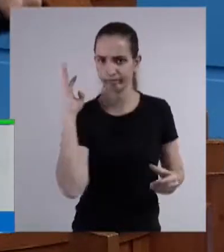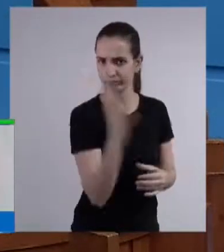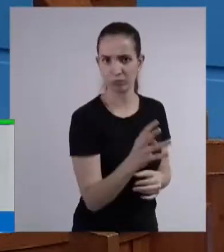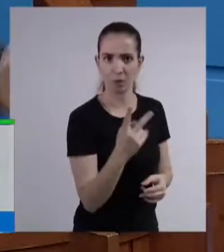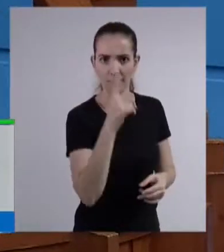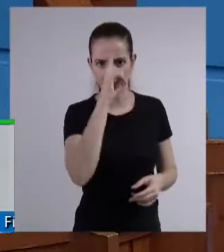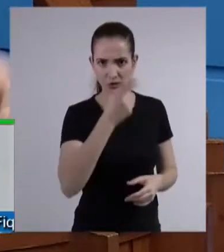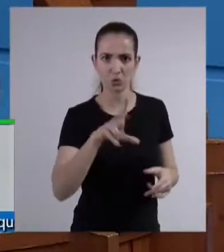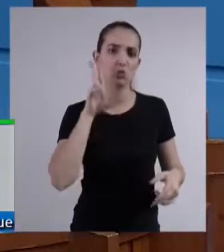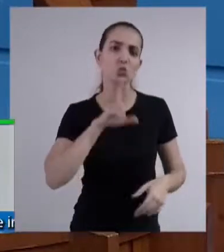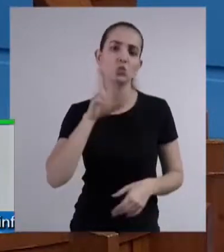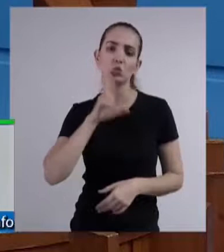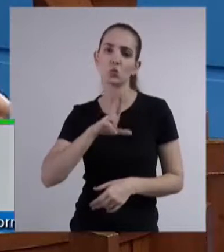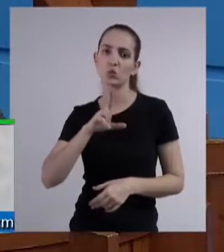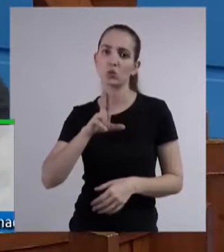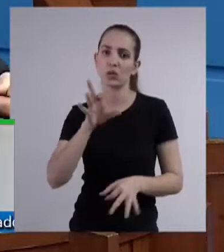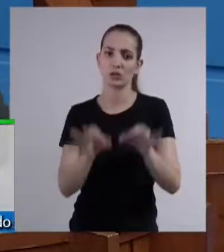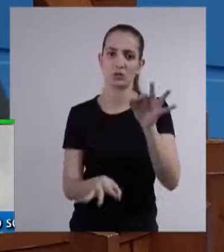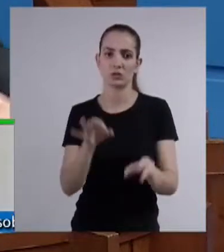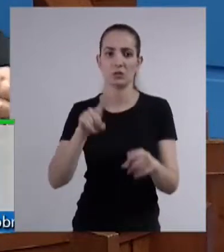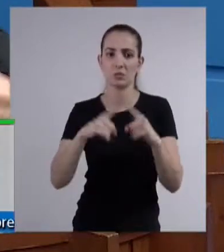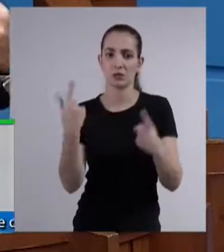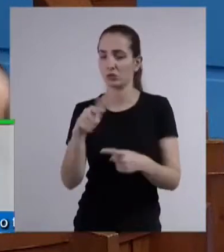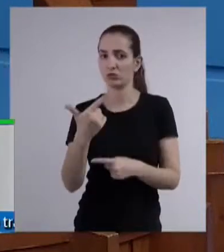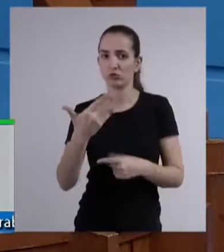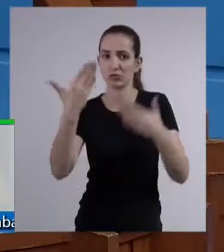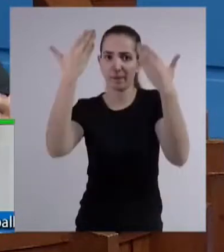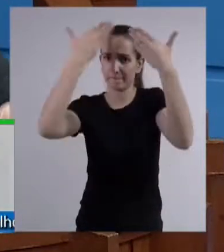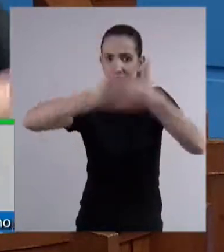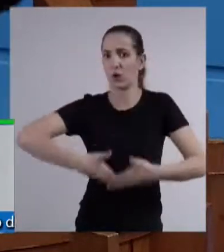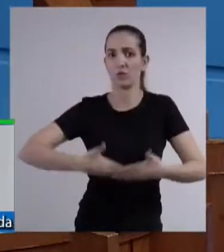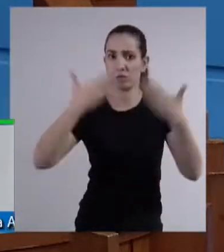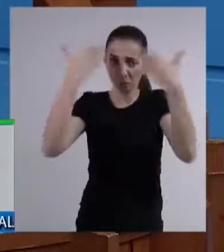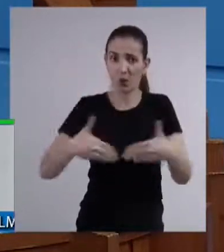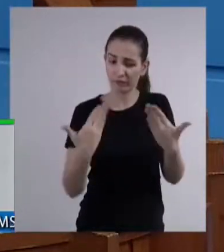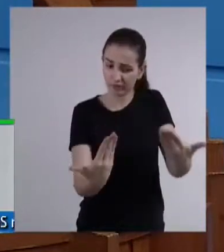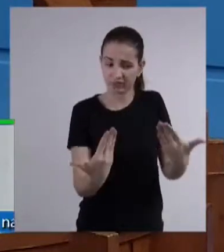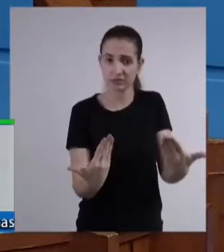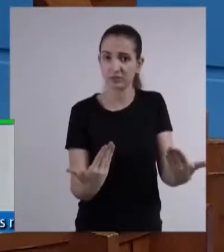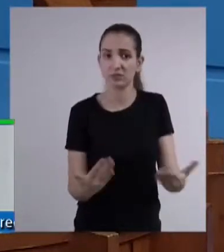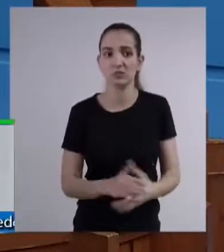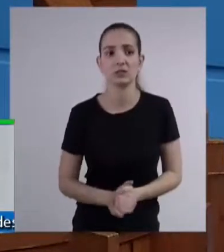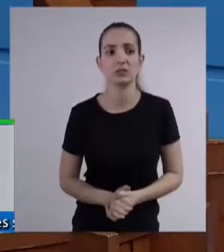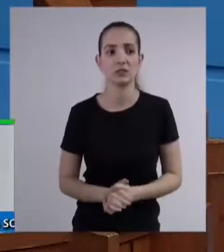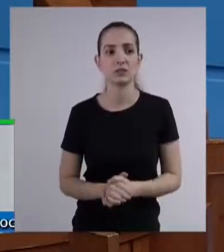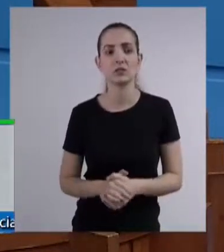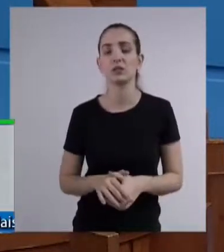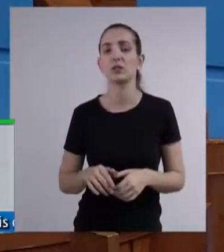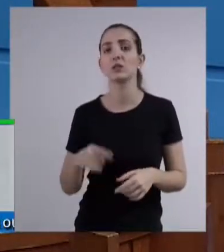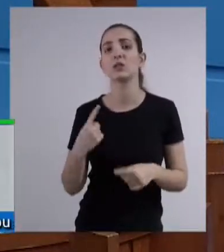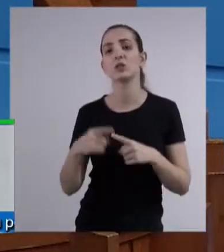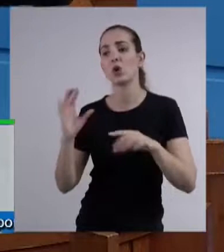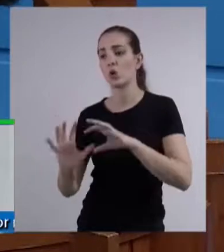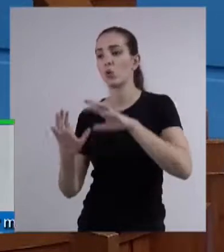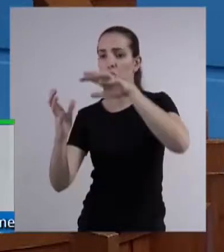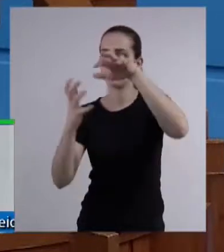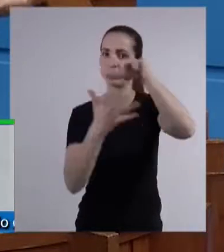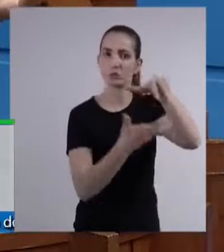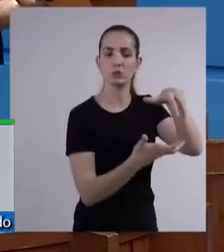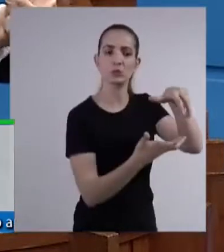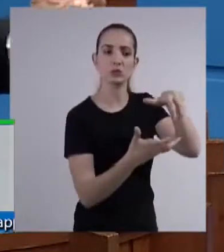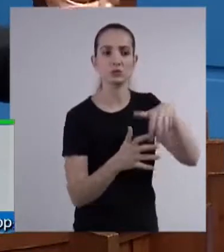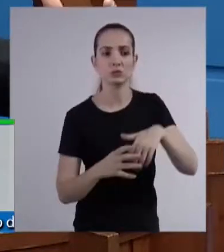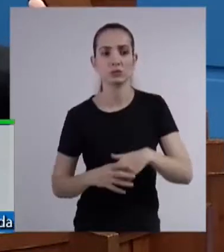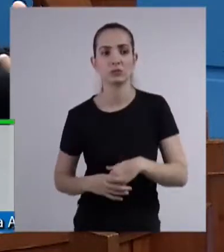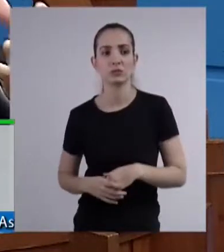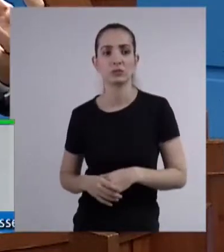não sou advogado, mas eu estava lendo um texto, eu fiquei assim, abismado. O mundo inteiro, como é que